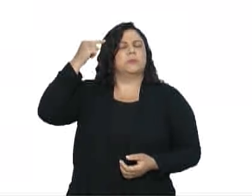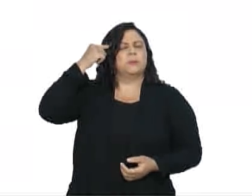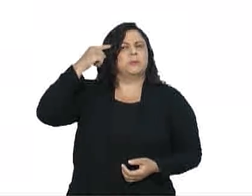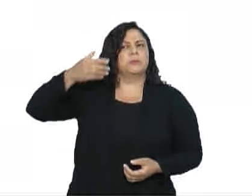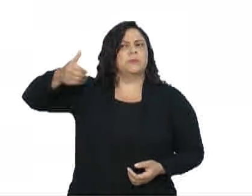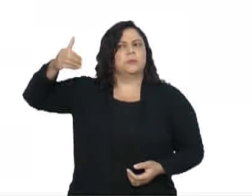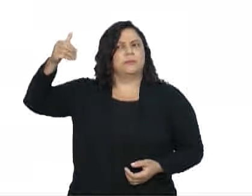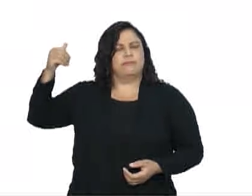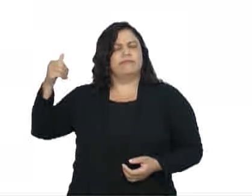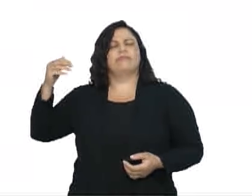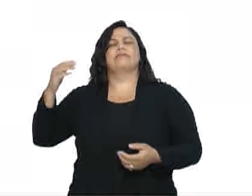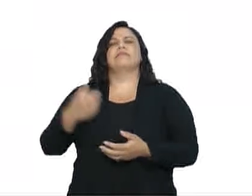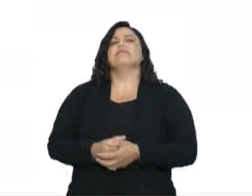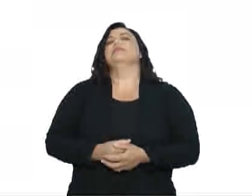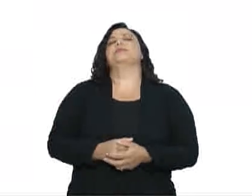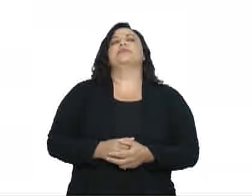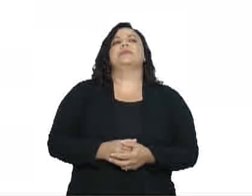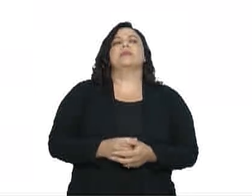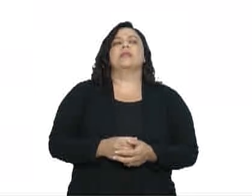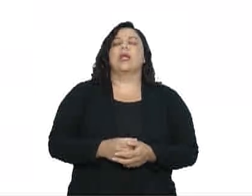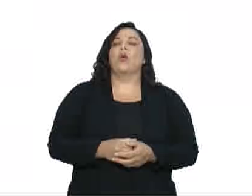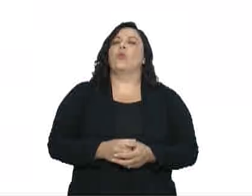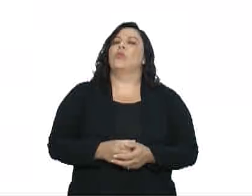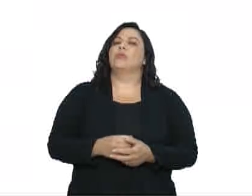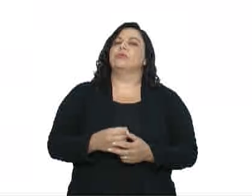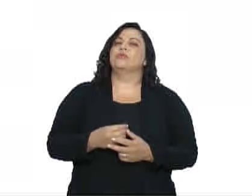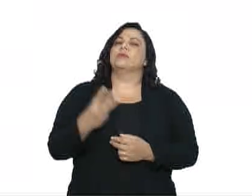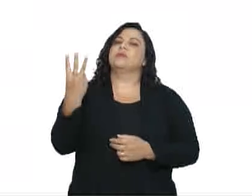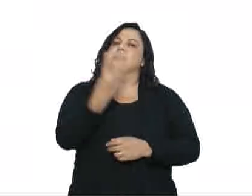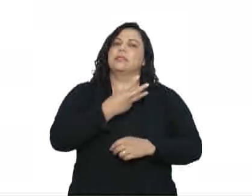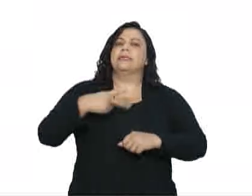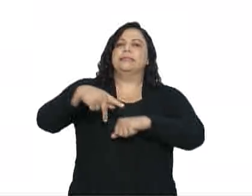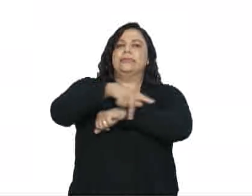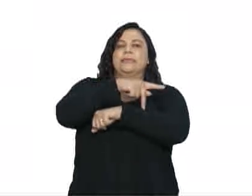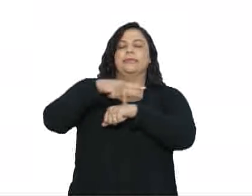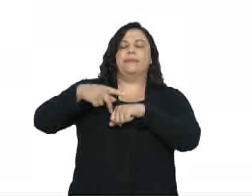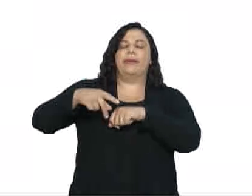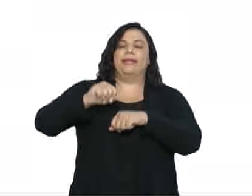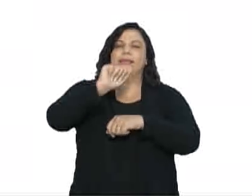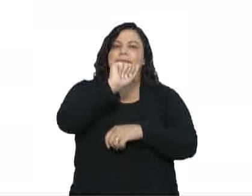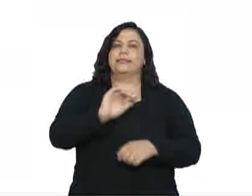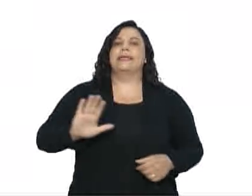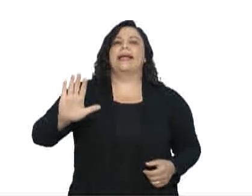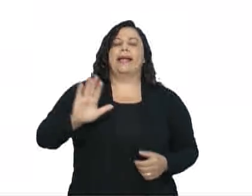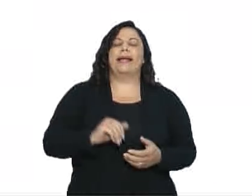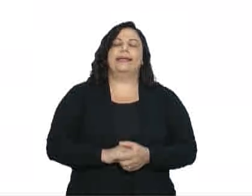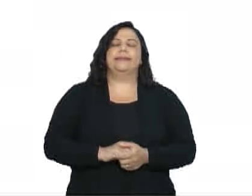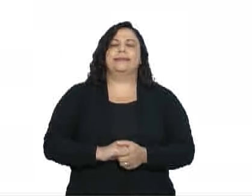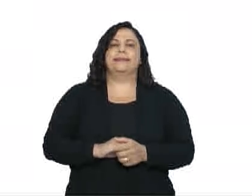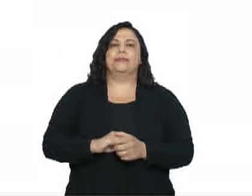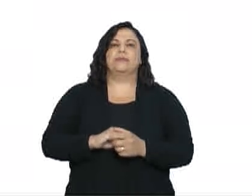velhos tigres asiáticos, entre os quais se destacam a Coreia do Sul,